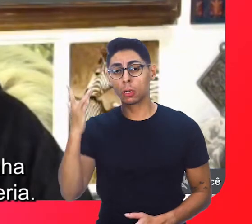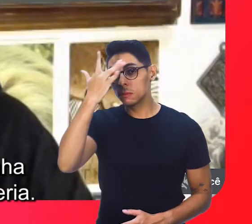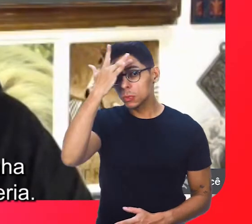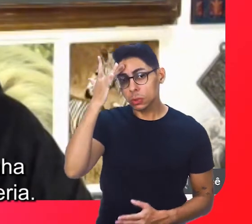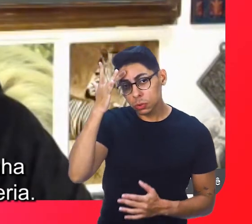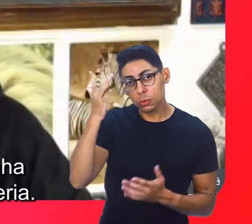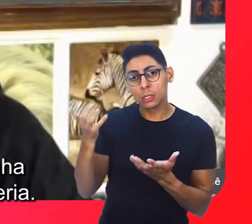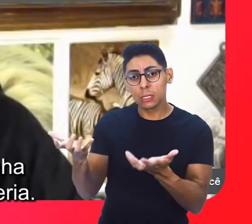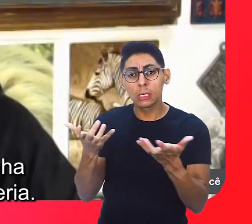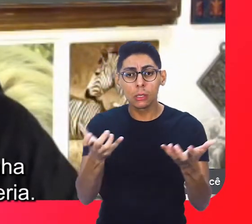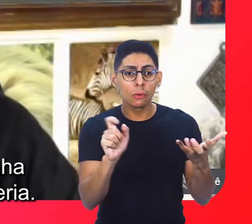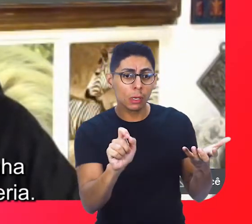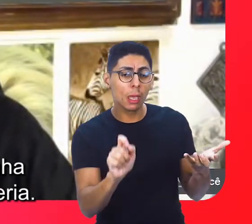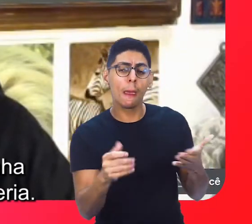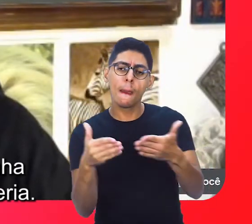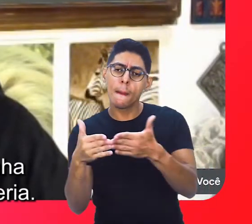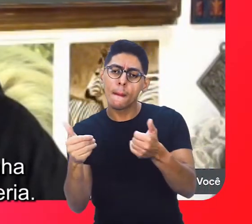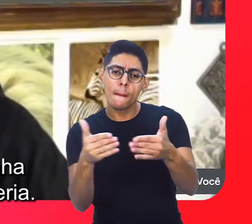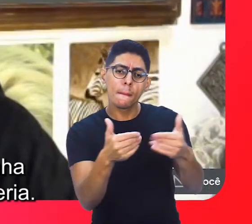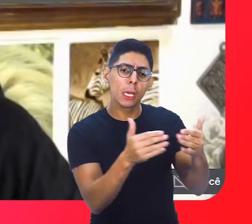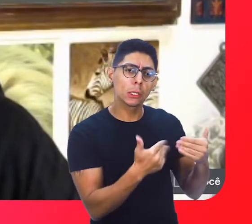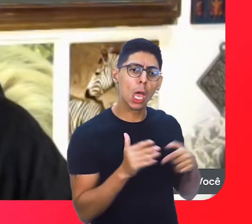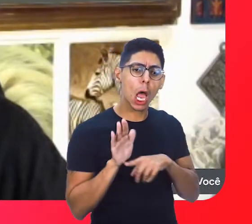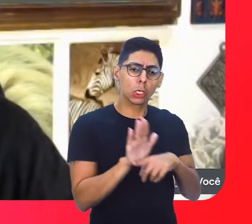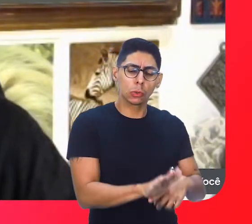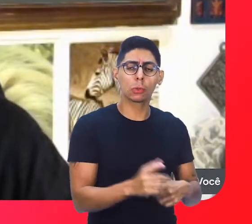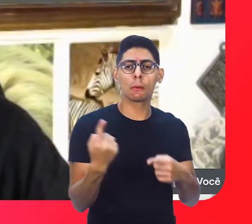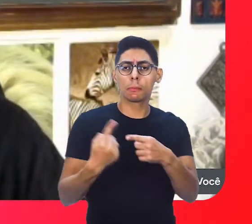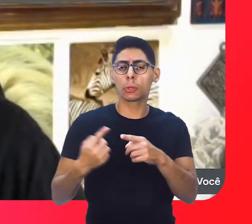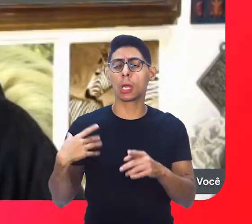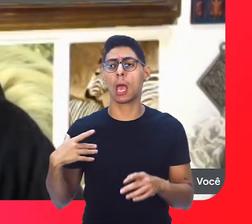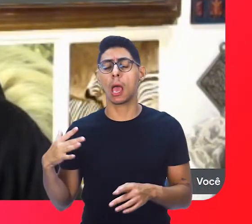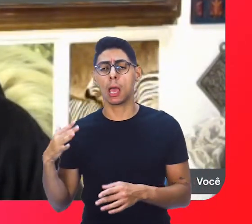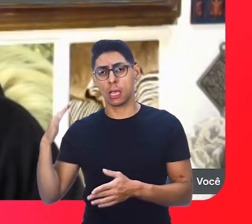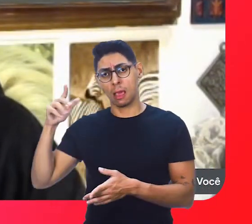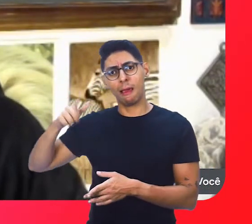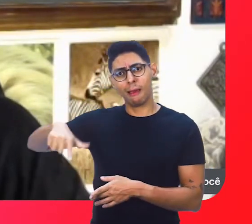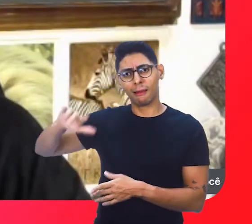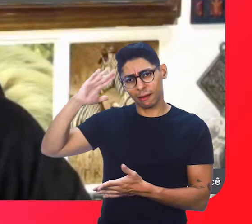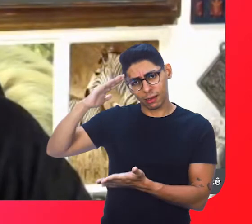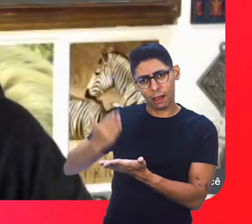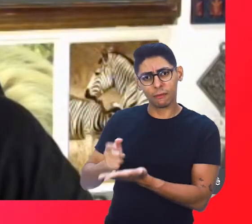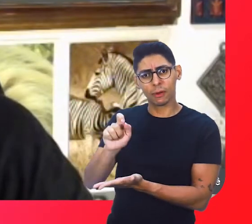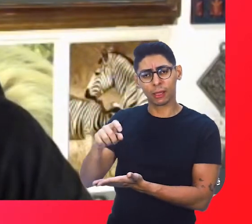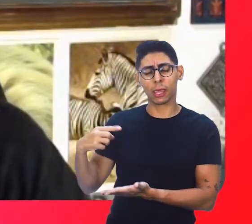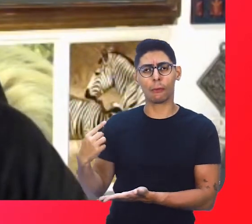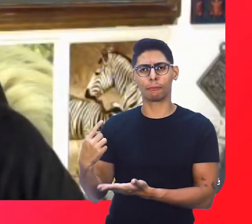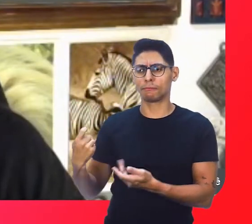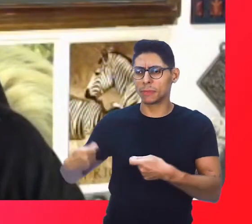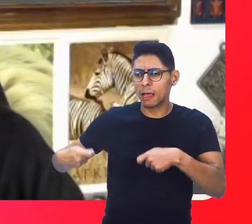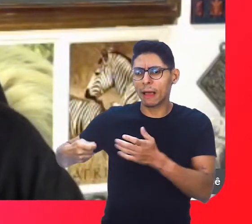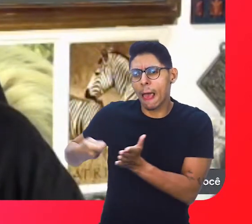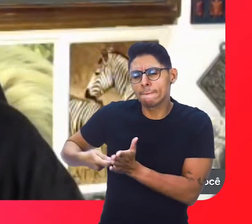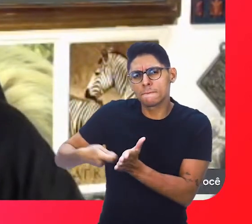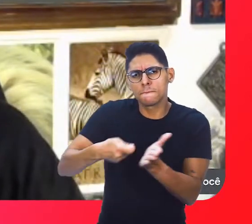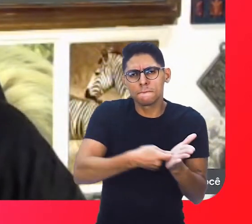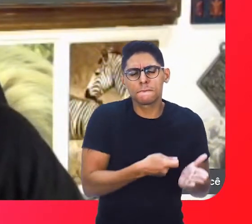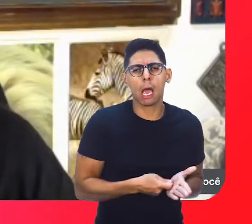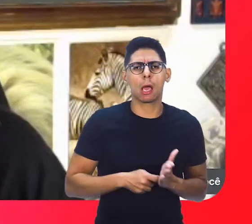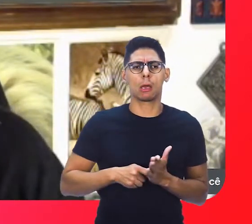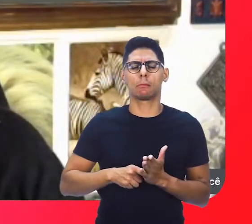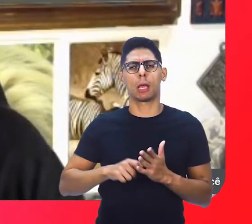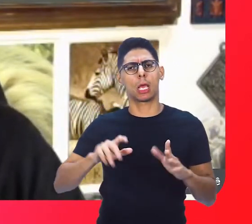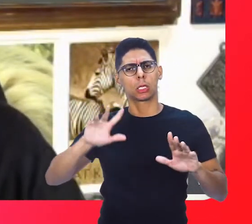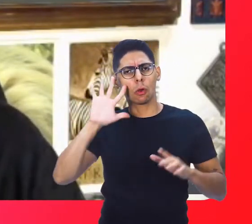pedir a minha ajuda, porque elas achavam que eu deveria, e eu realmente fiquei aberta a dar conta de qualquer tipo de